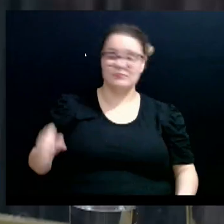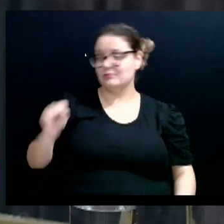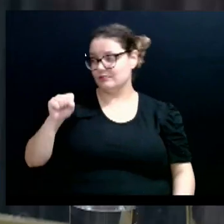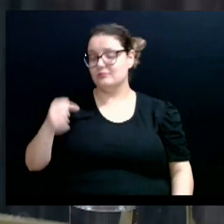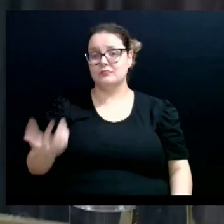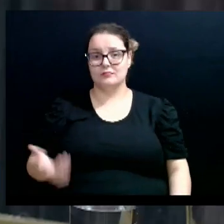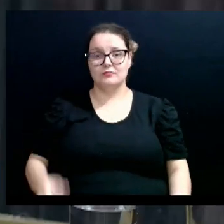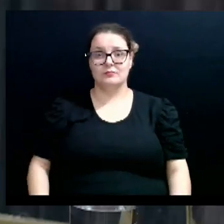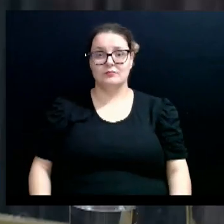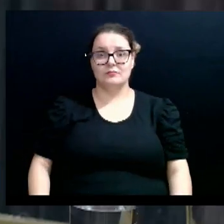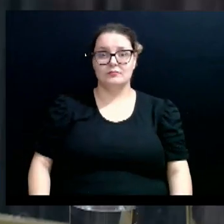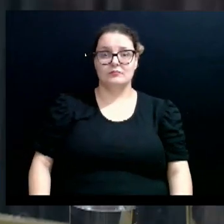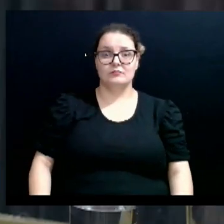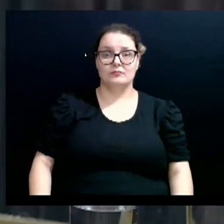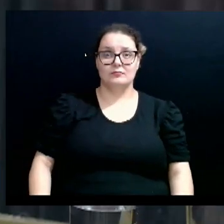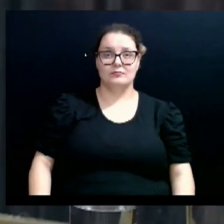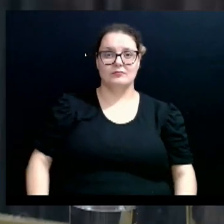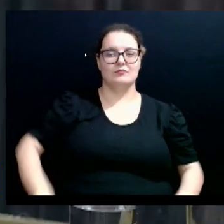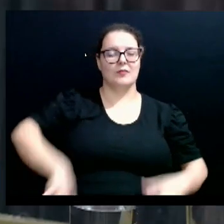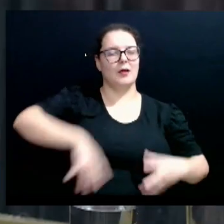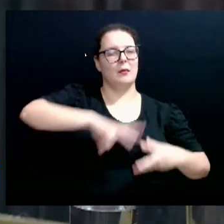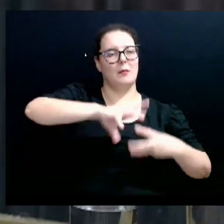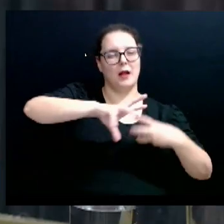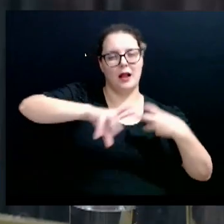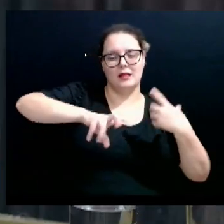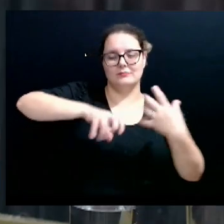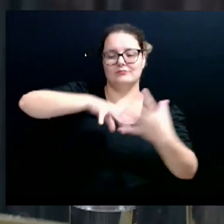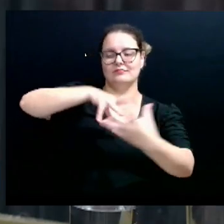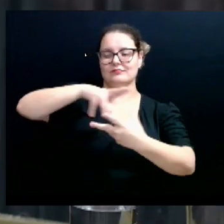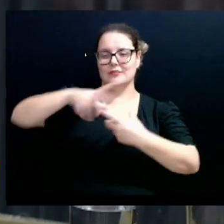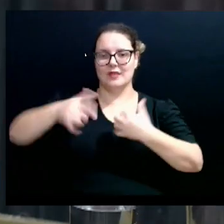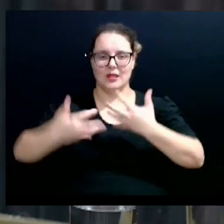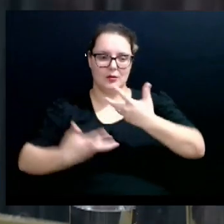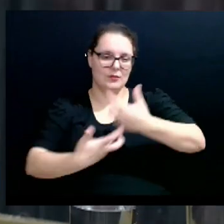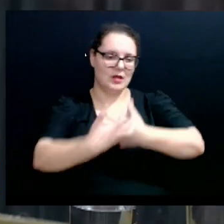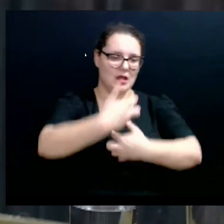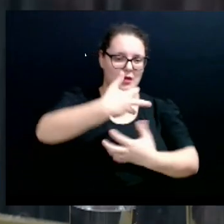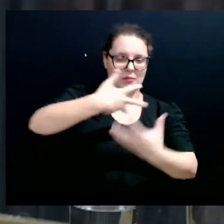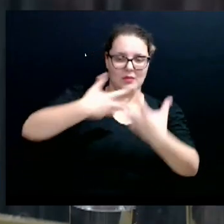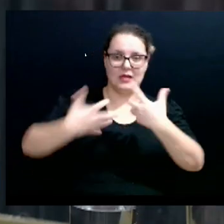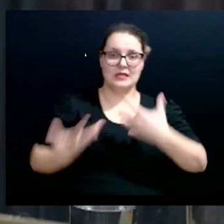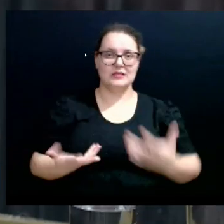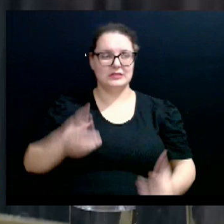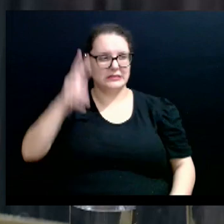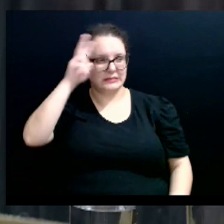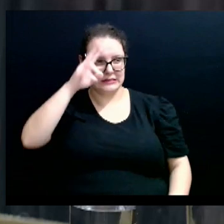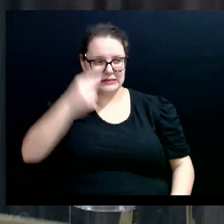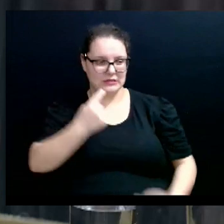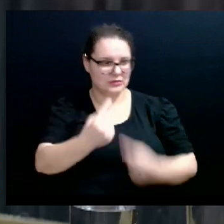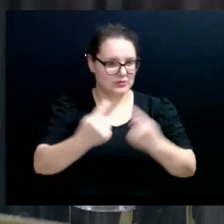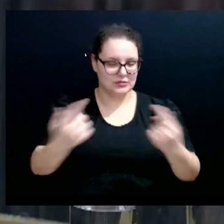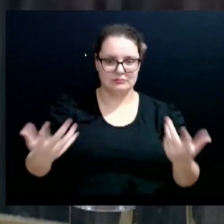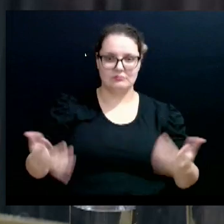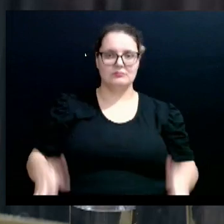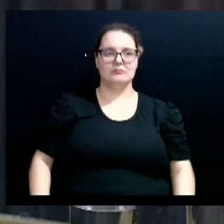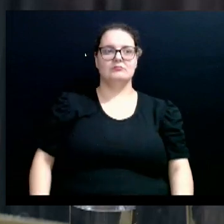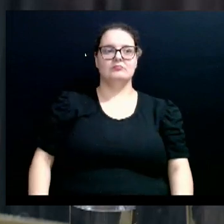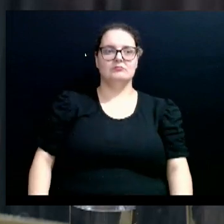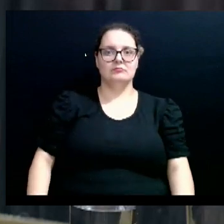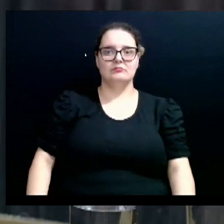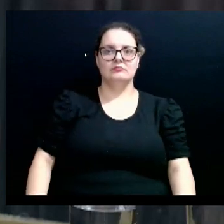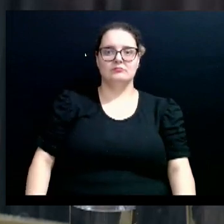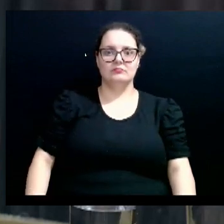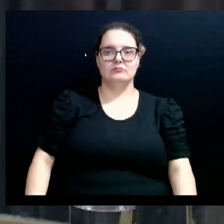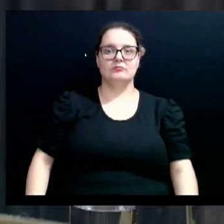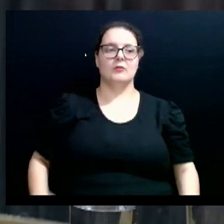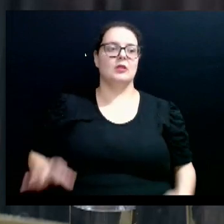os emaranhados que vão tramando, né, com a trama da história de cada um, né, com esse vínculo, como é que